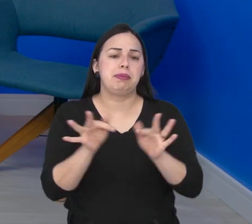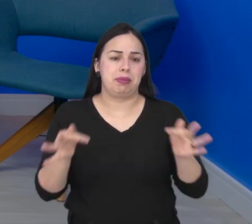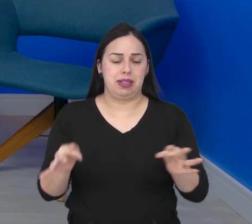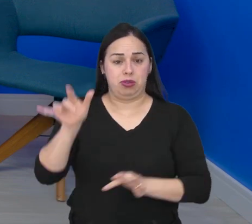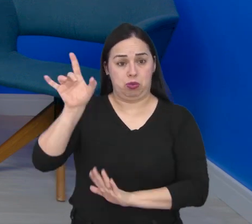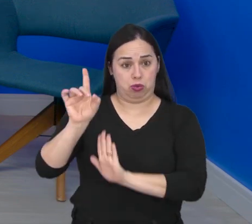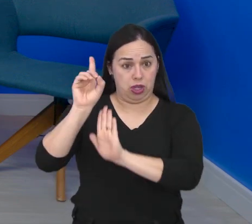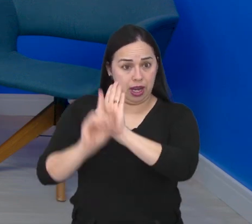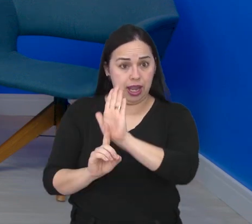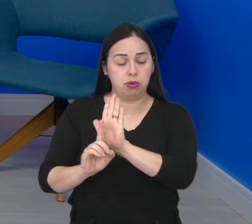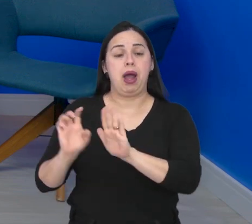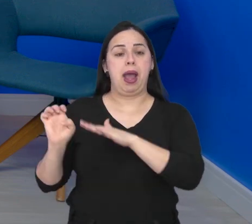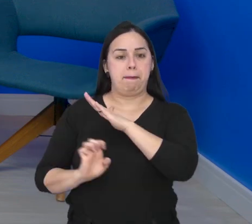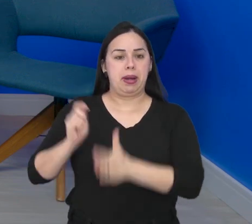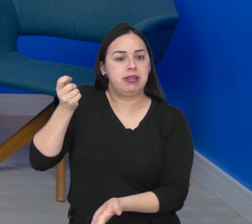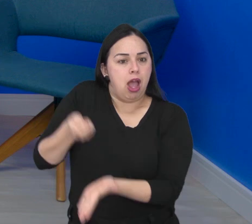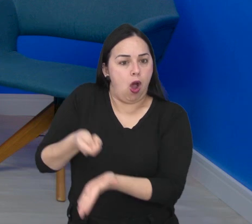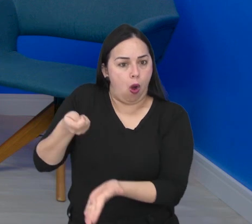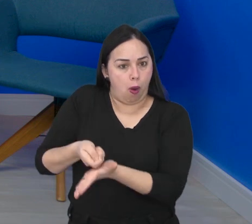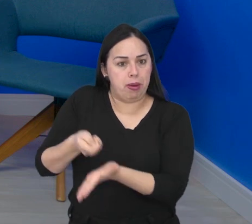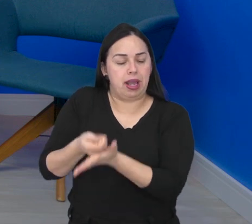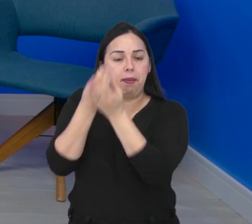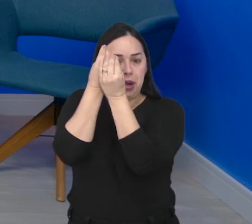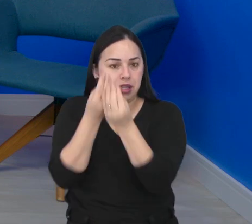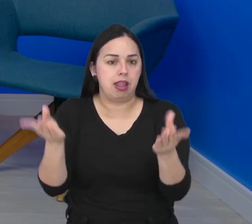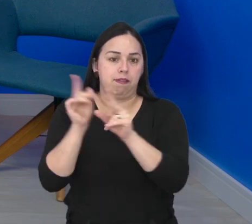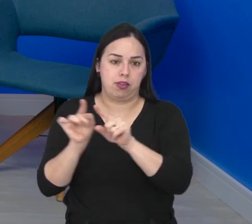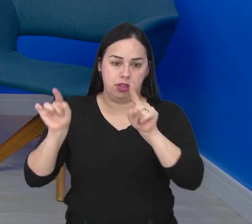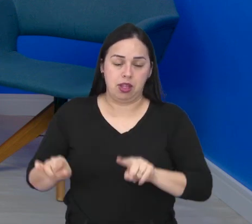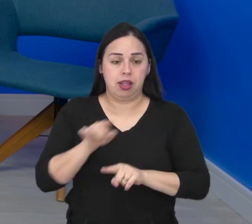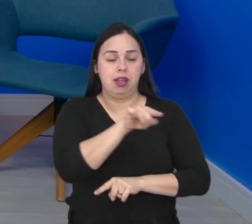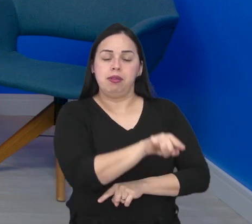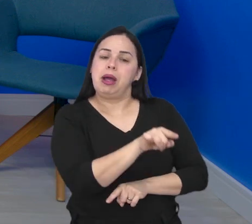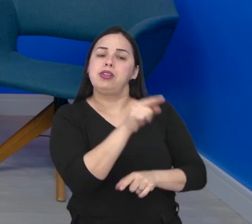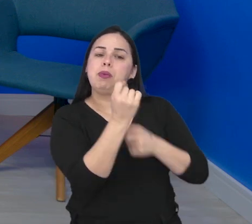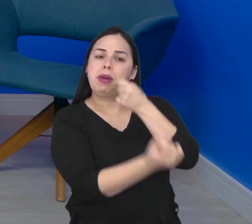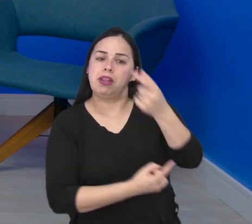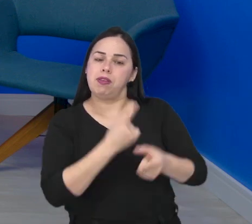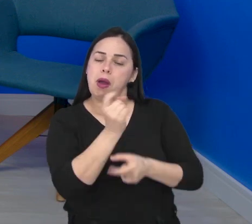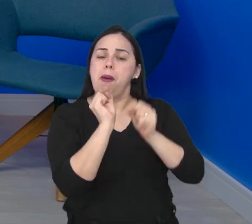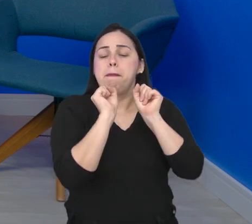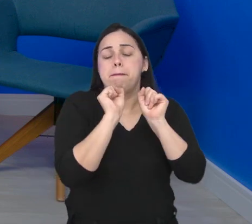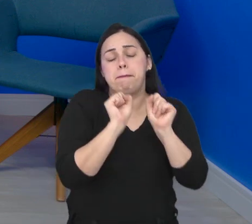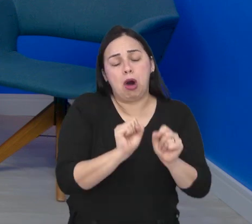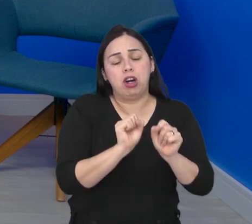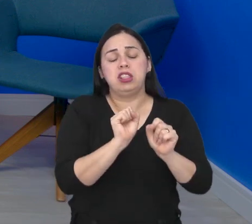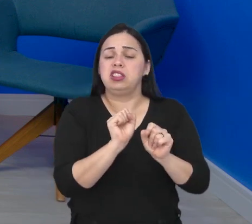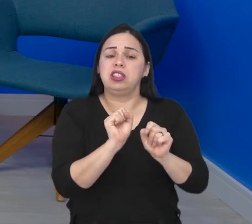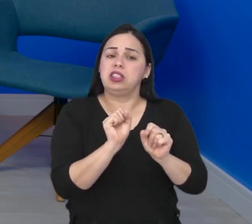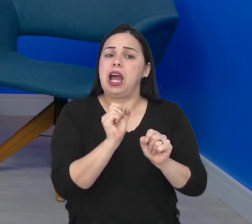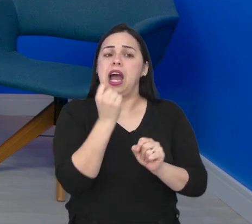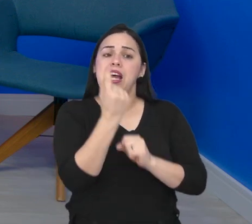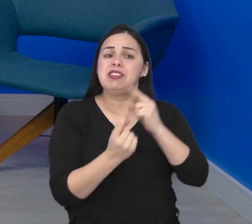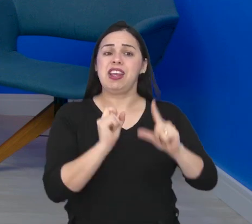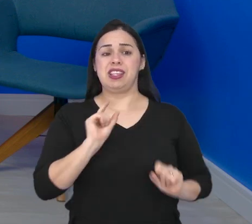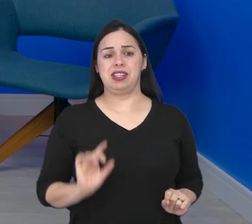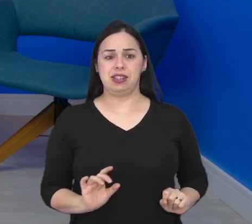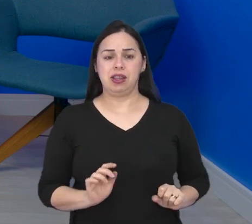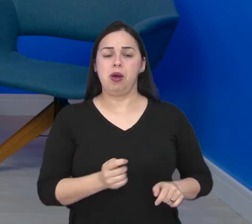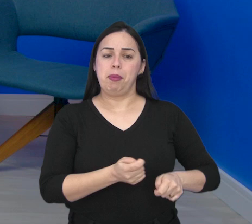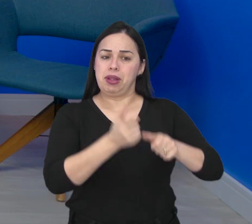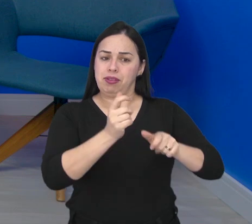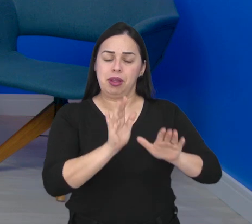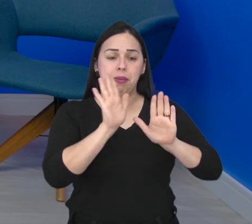uma obrigatoriedade da empresa, algo que deve ser garantido ao trabalhador. Já o benefício é facultativo, pode ser um atrativo para o